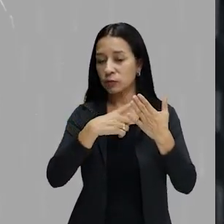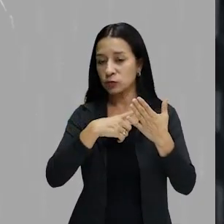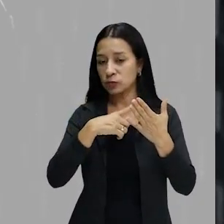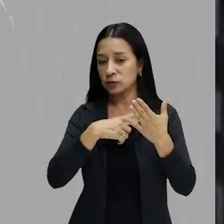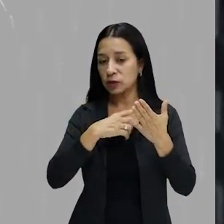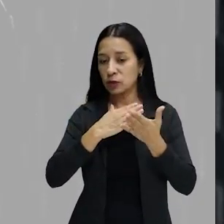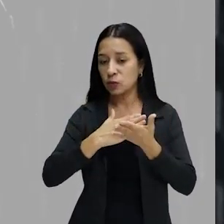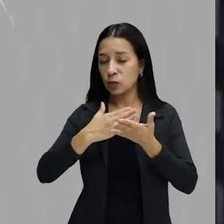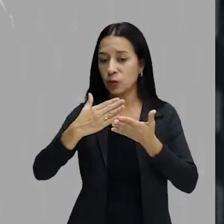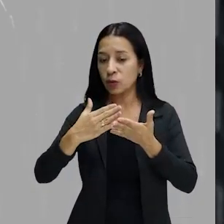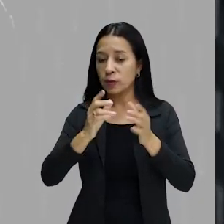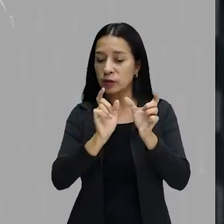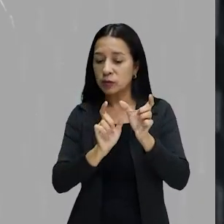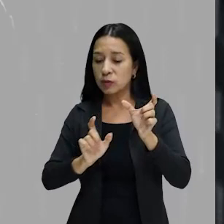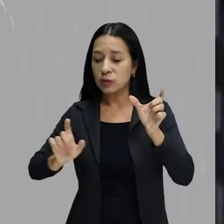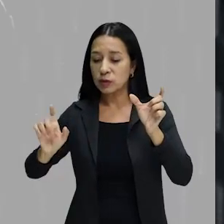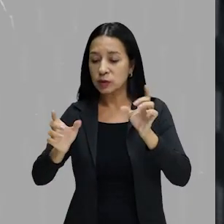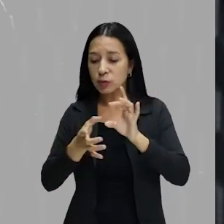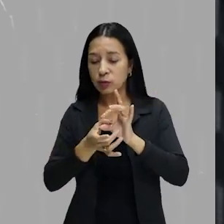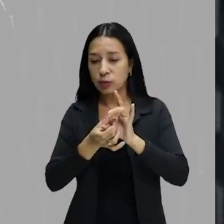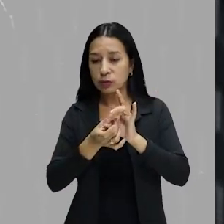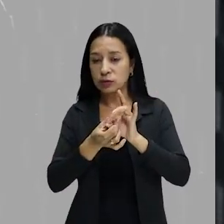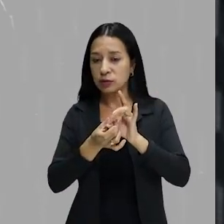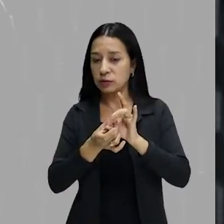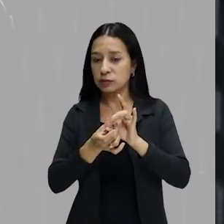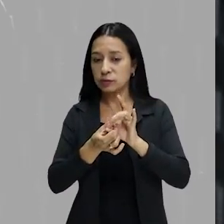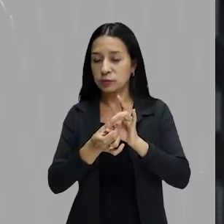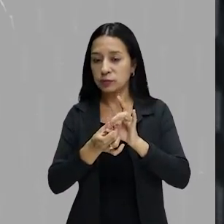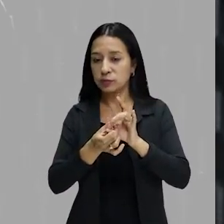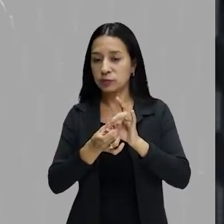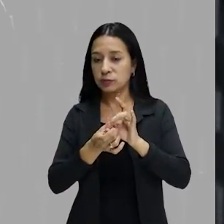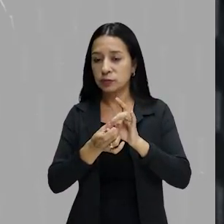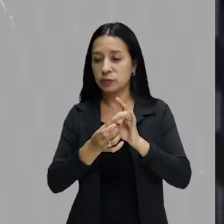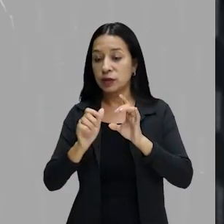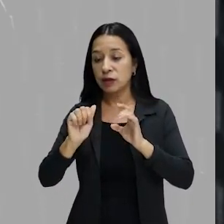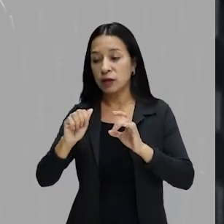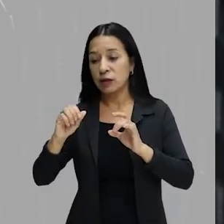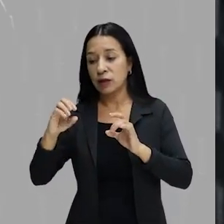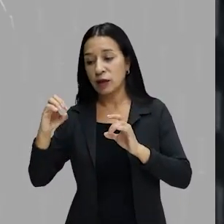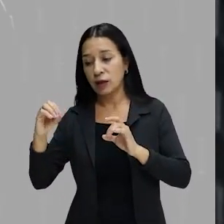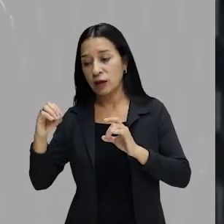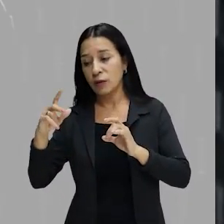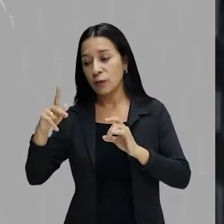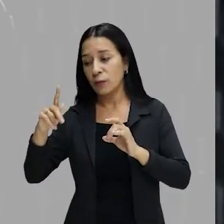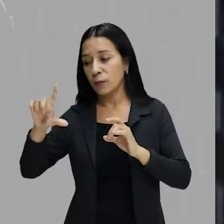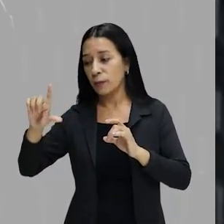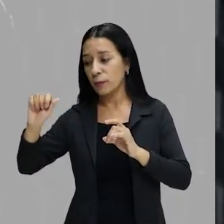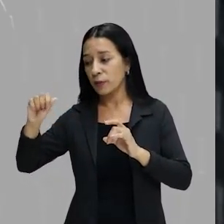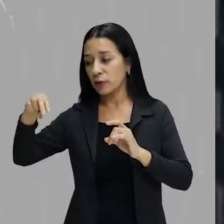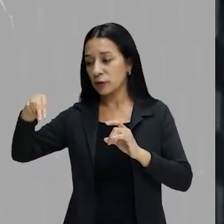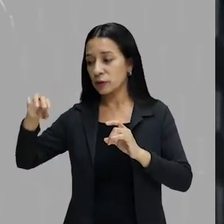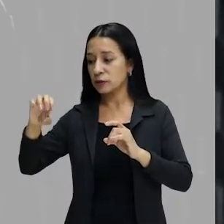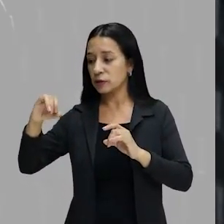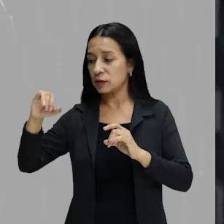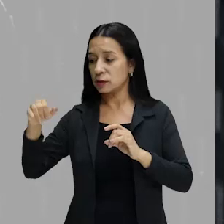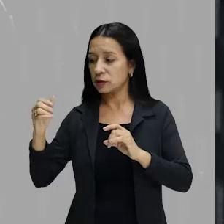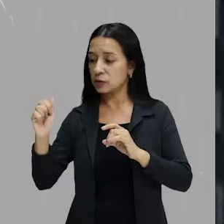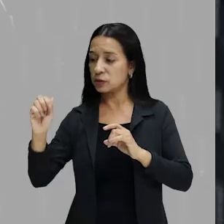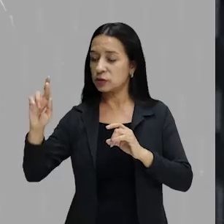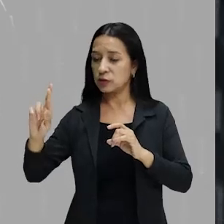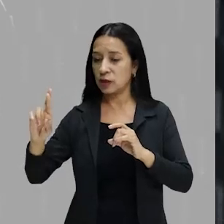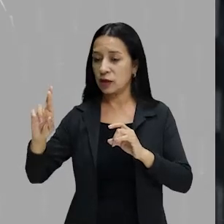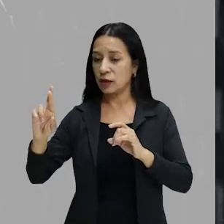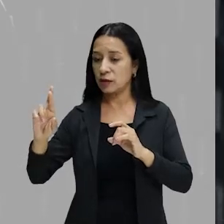eu já inicio com uma oração subordinada. Ao planejar, ou seja, quando você for planejar. E esta